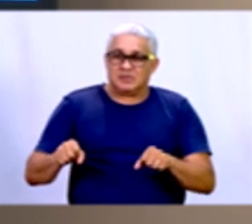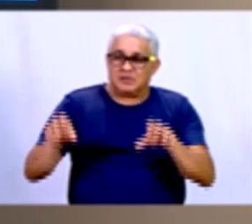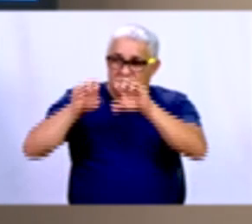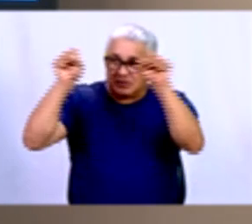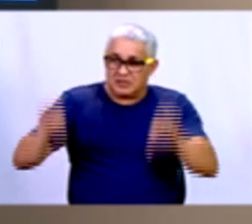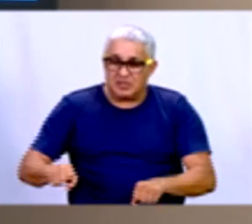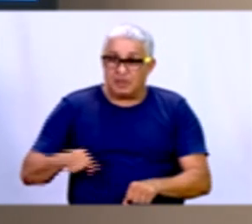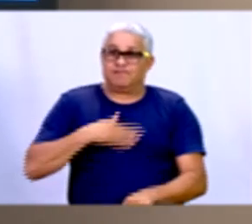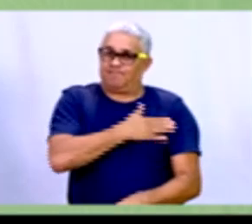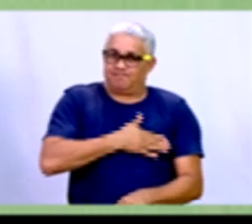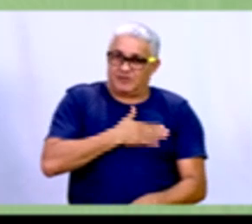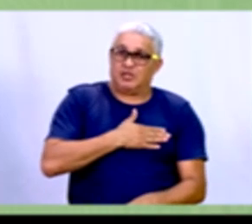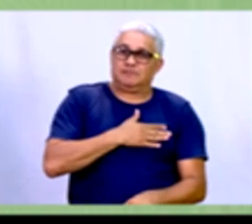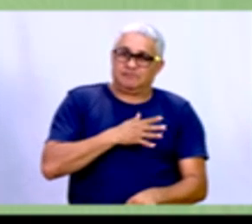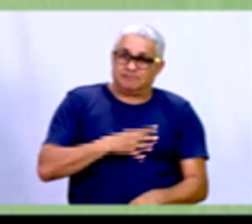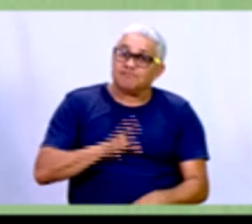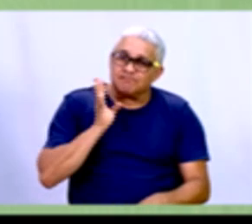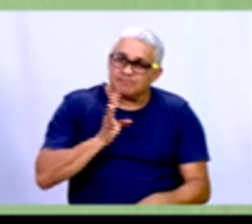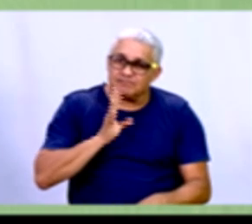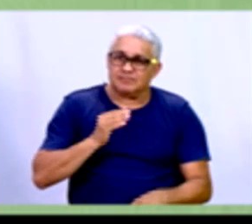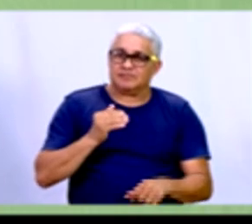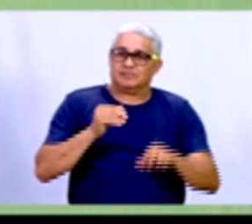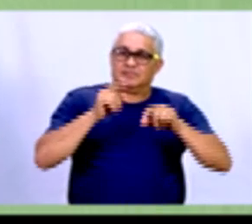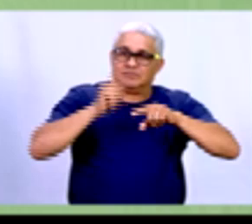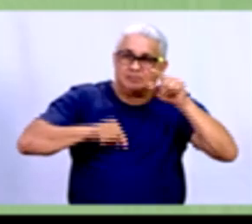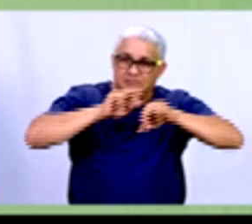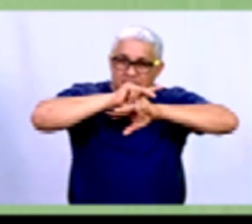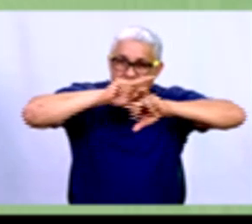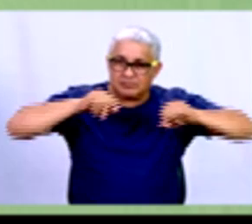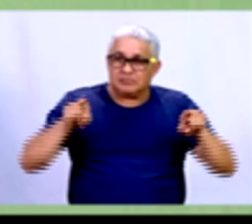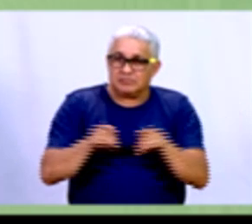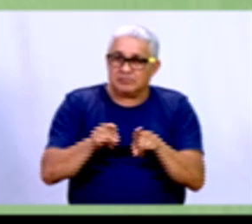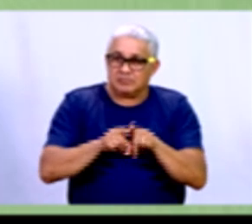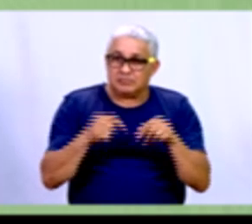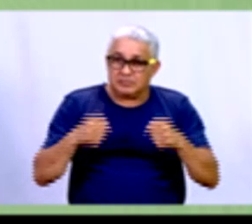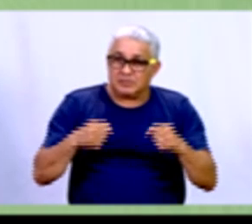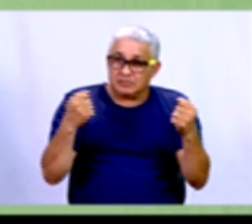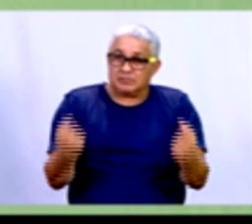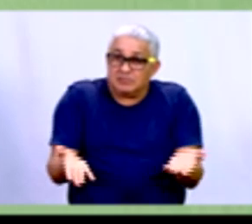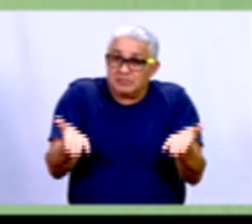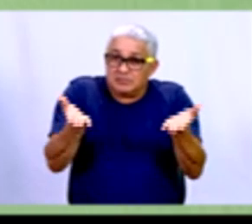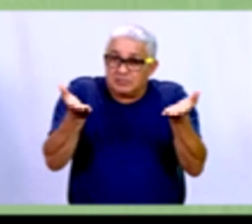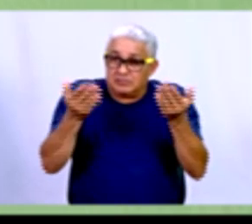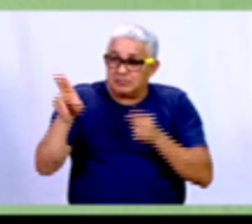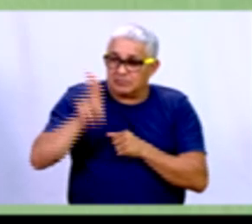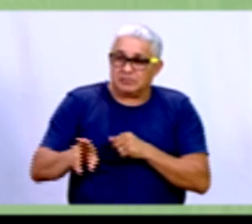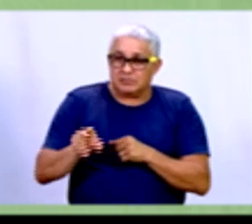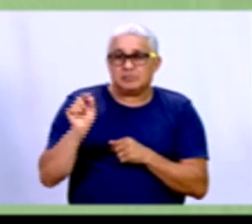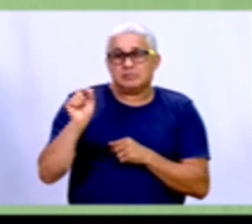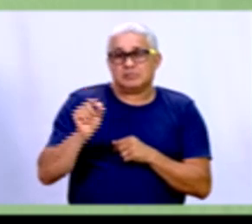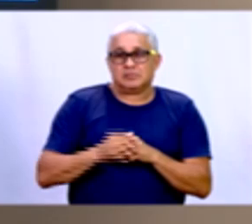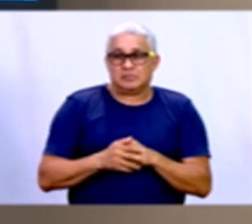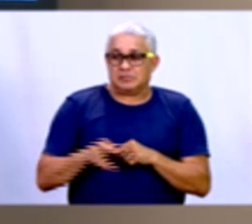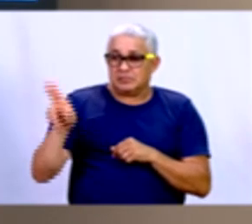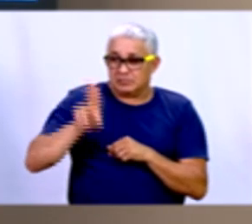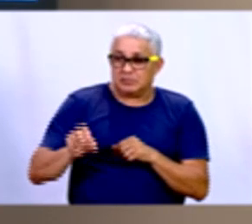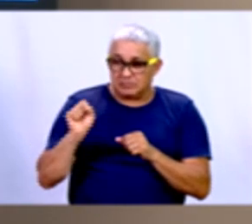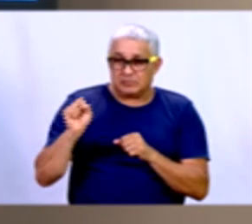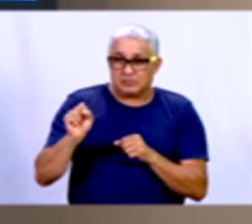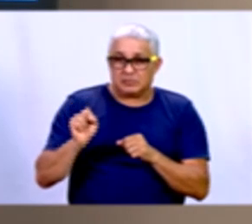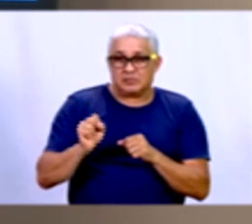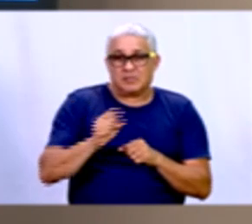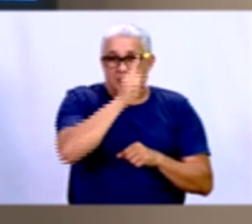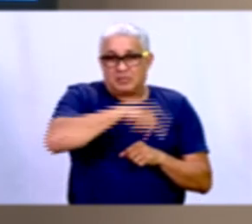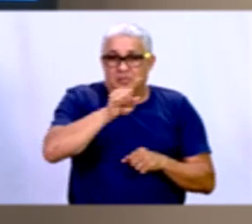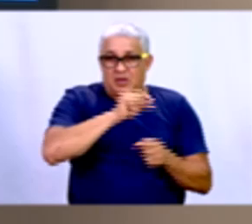produto, tá? E ele tem que ter flexibilidade na utilização. Em que sentido? O usuário pode desfazer o que ele